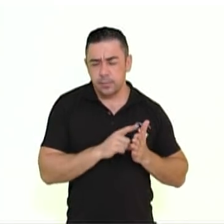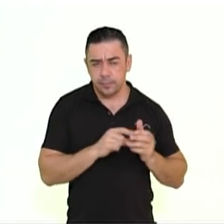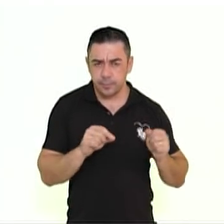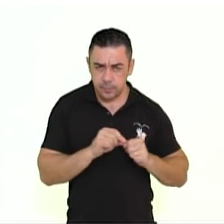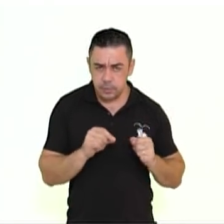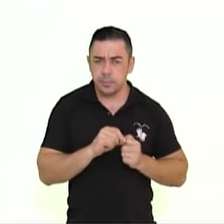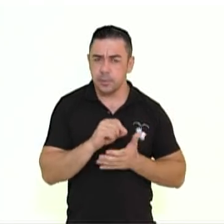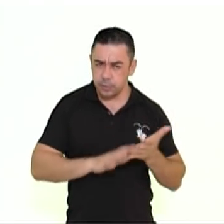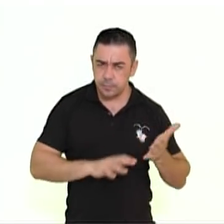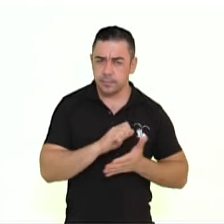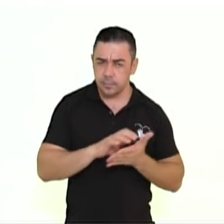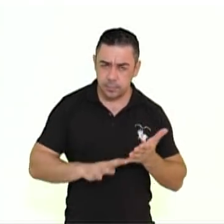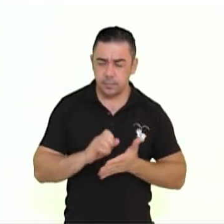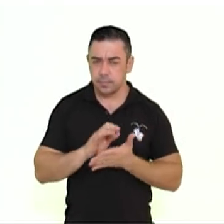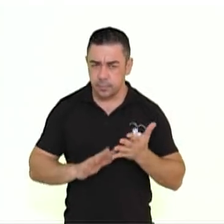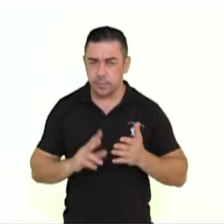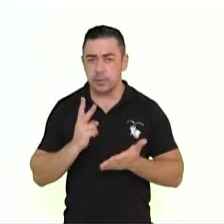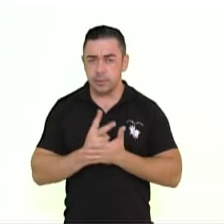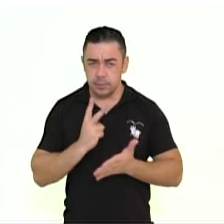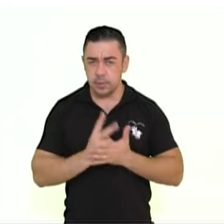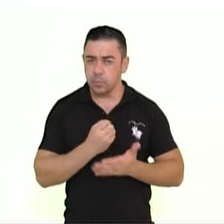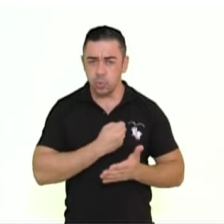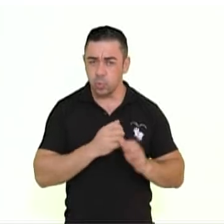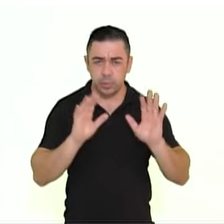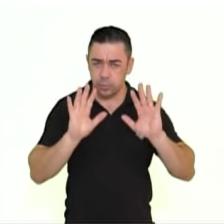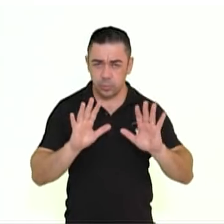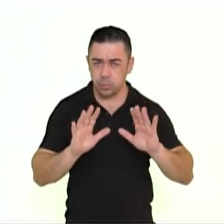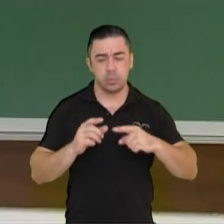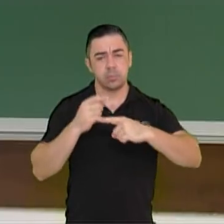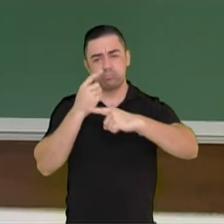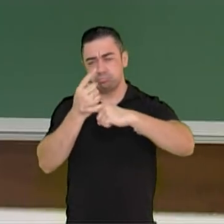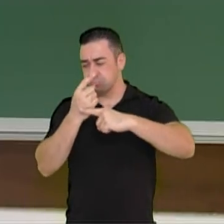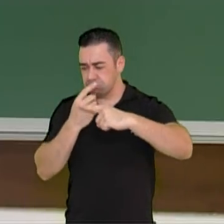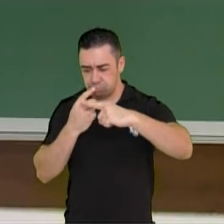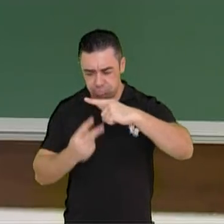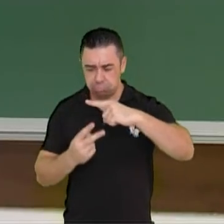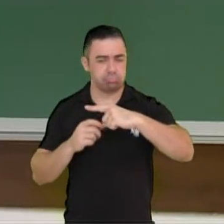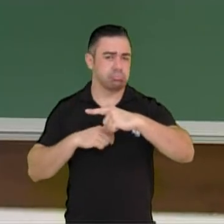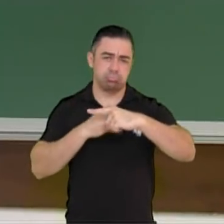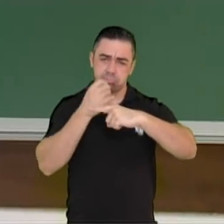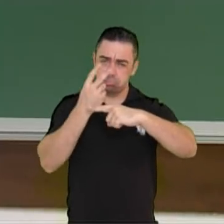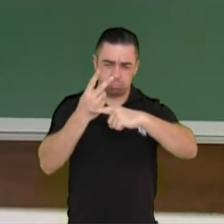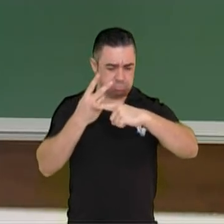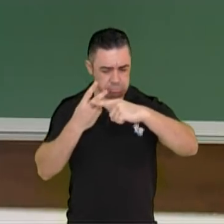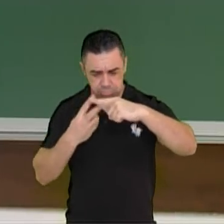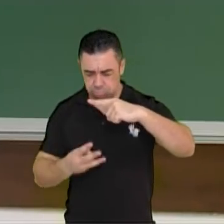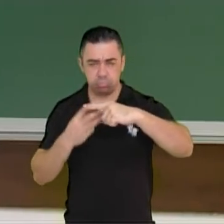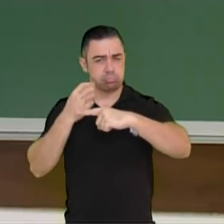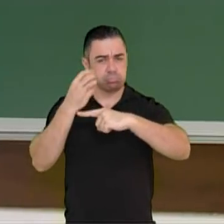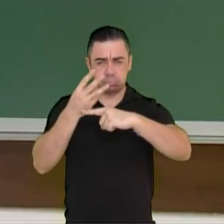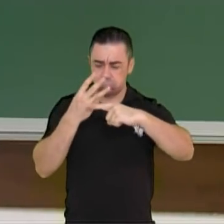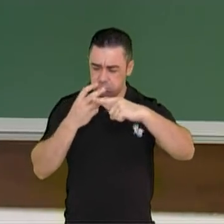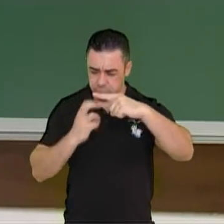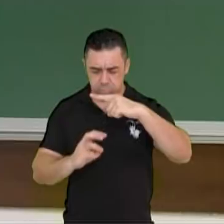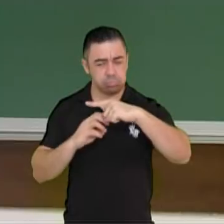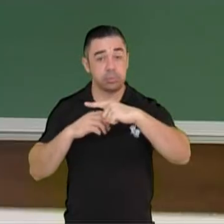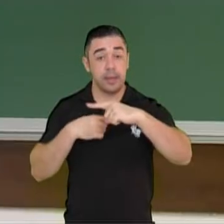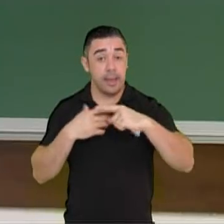estávamos deixando tudo em fração, mas às vezes o exercício não quer em fração, ela quer